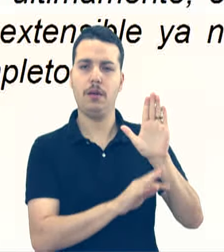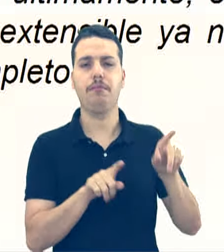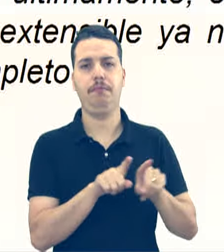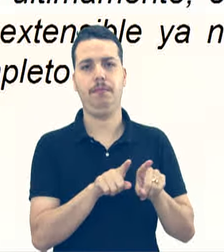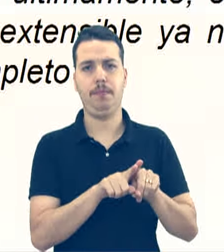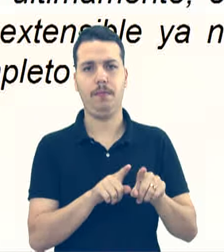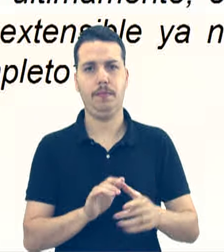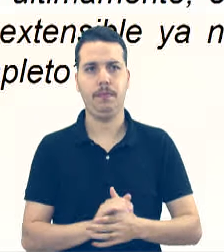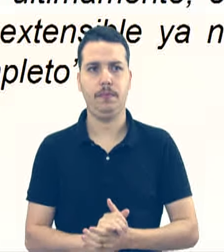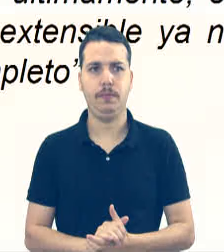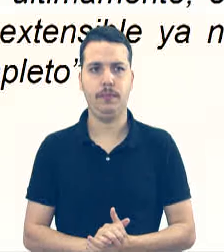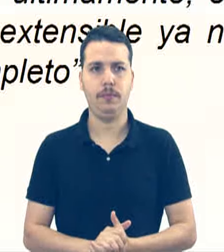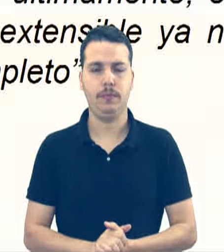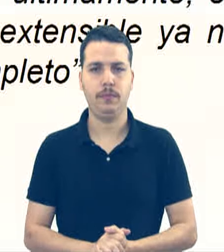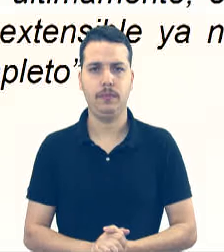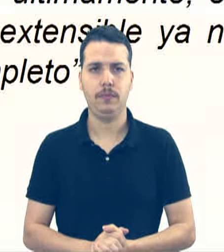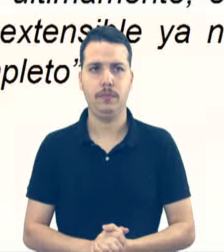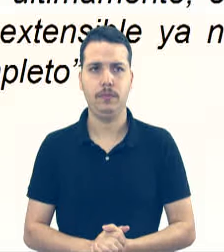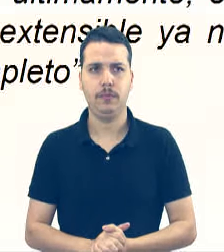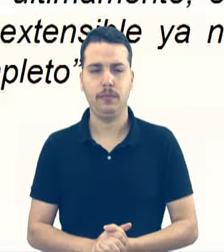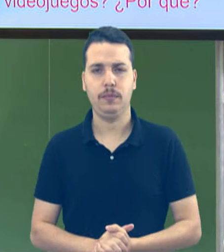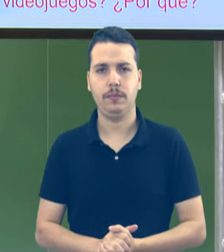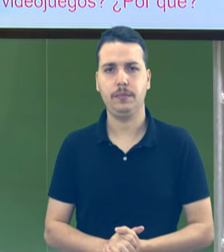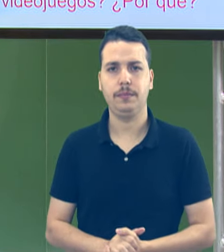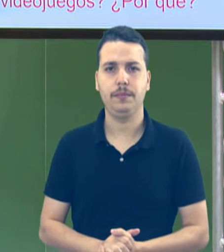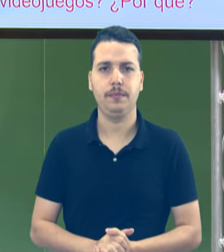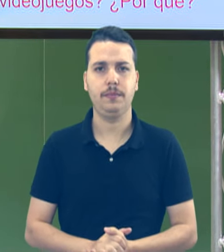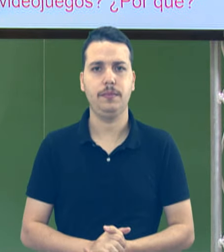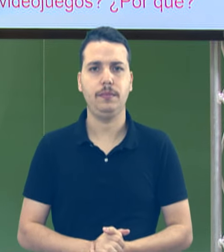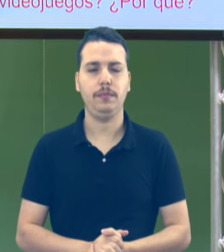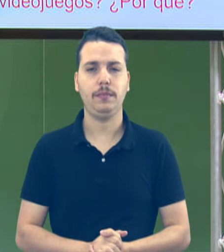la sociedade al completo.